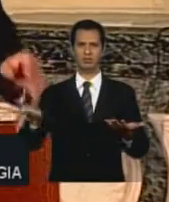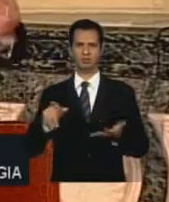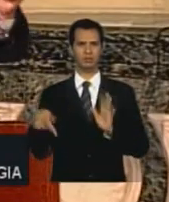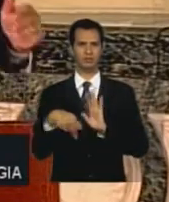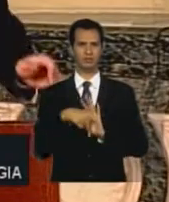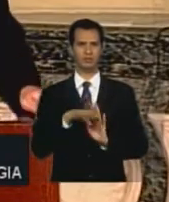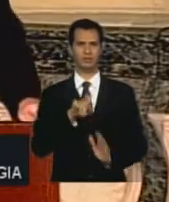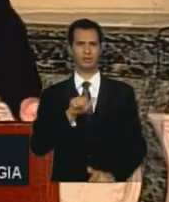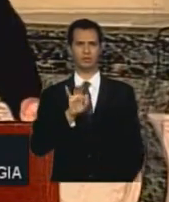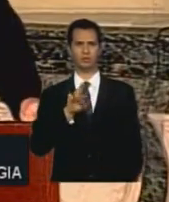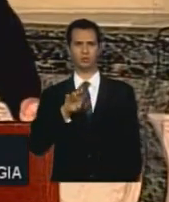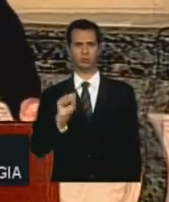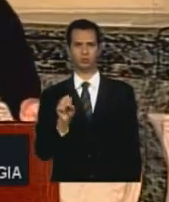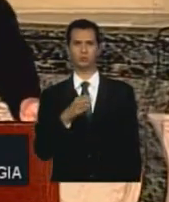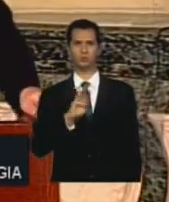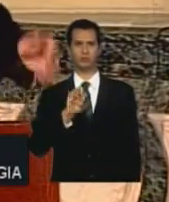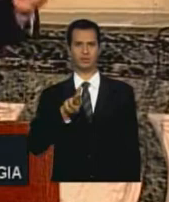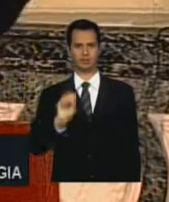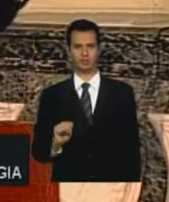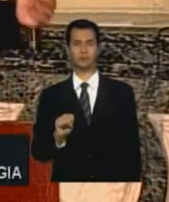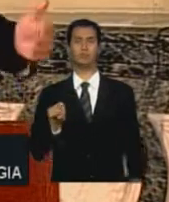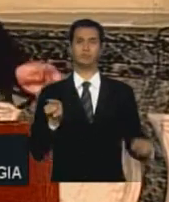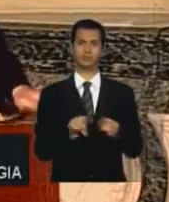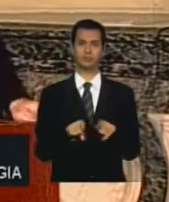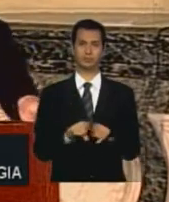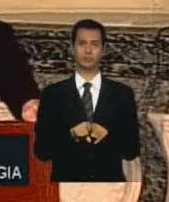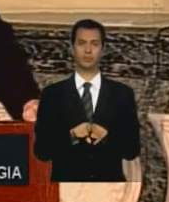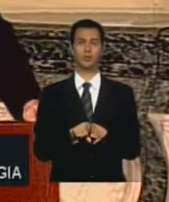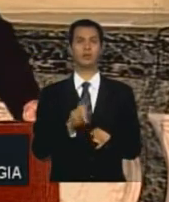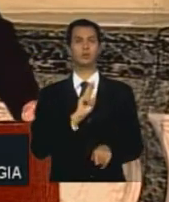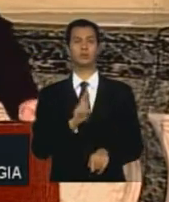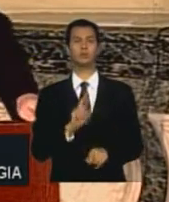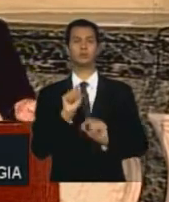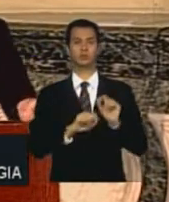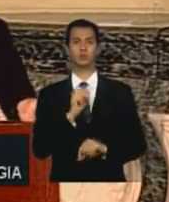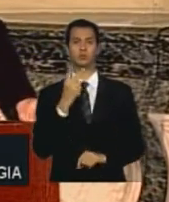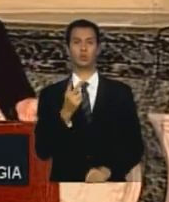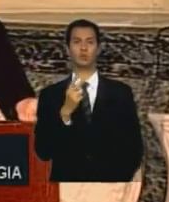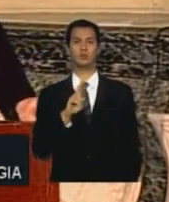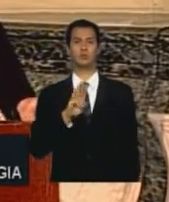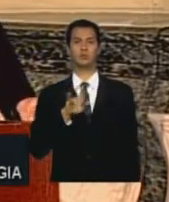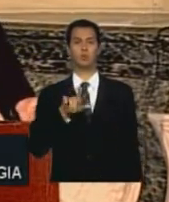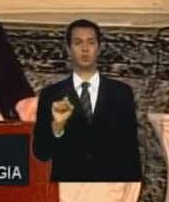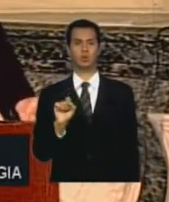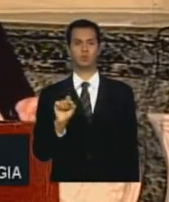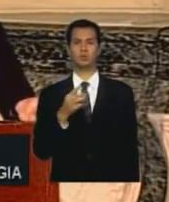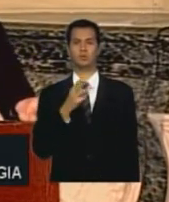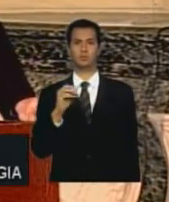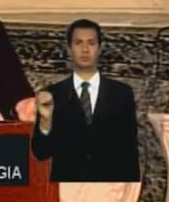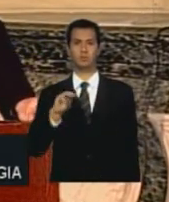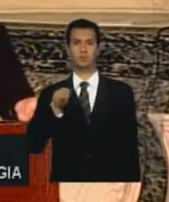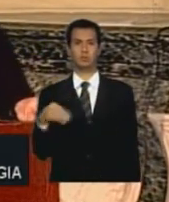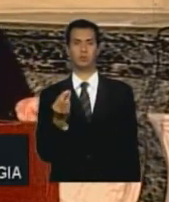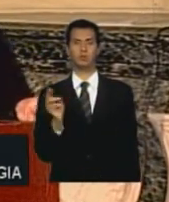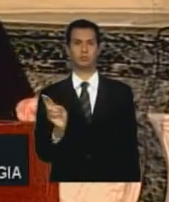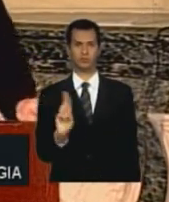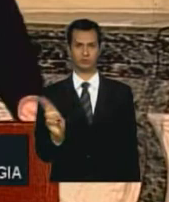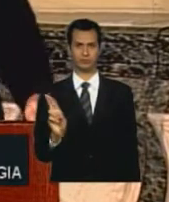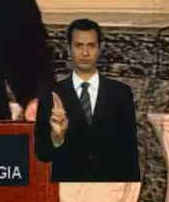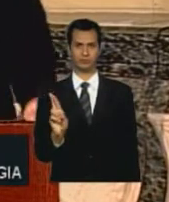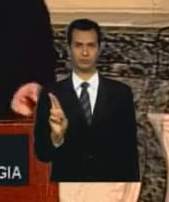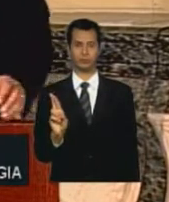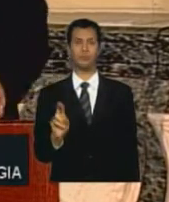sistema Eletrobras e da própria União, e com um resultado líquido de 2 bilhões e 300 milhões de reais.